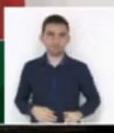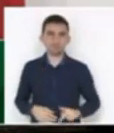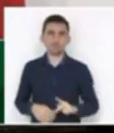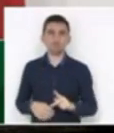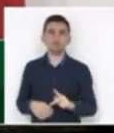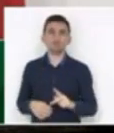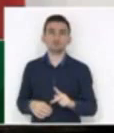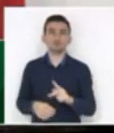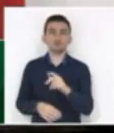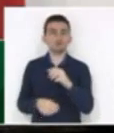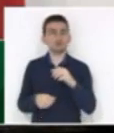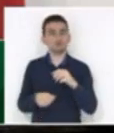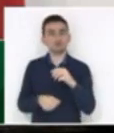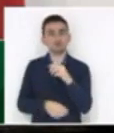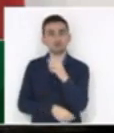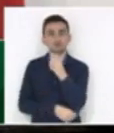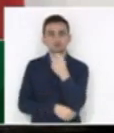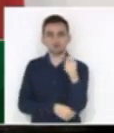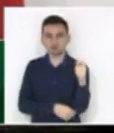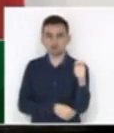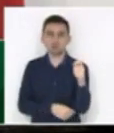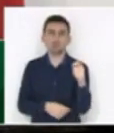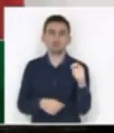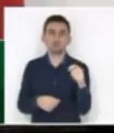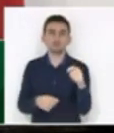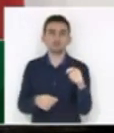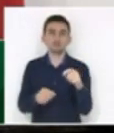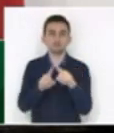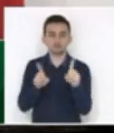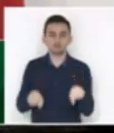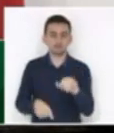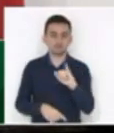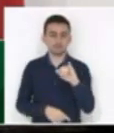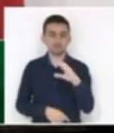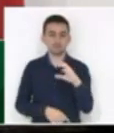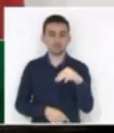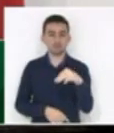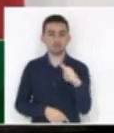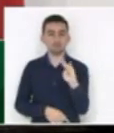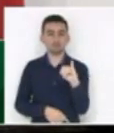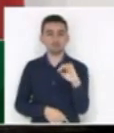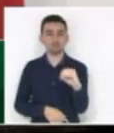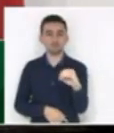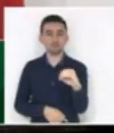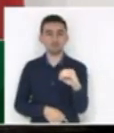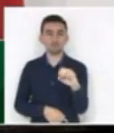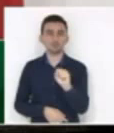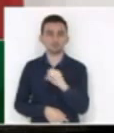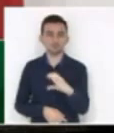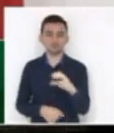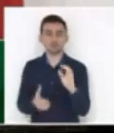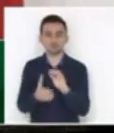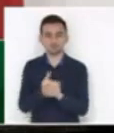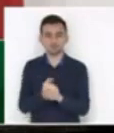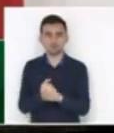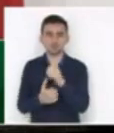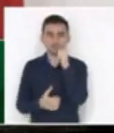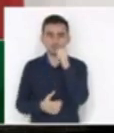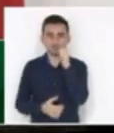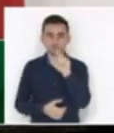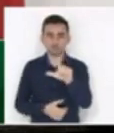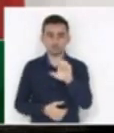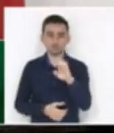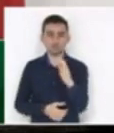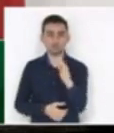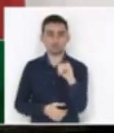do IBAMA e ICMBio em Santa Catarina, casado com Letícia dos Anjos e pai